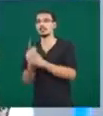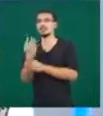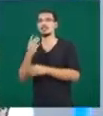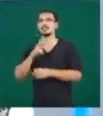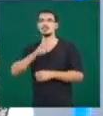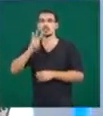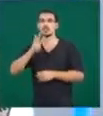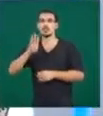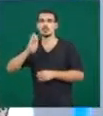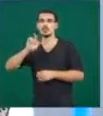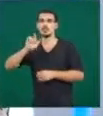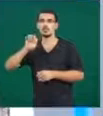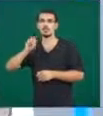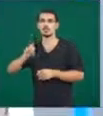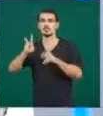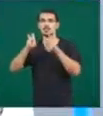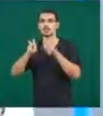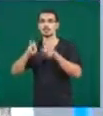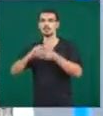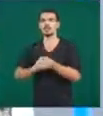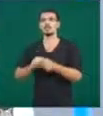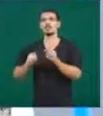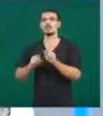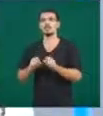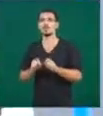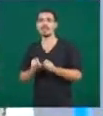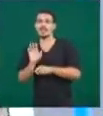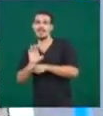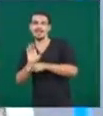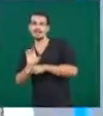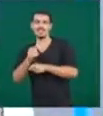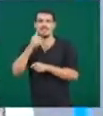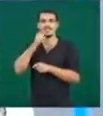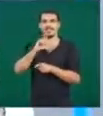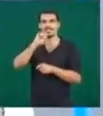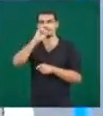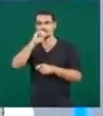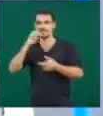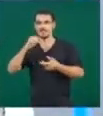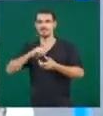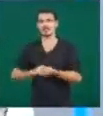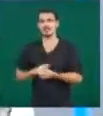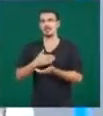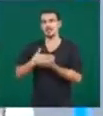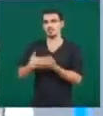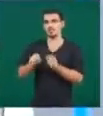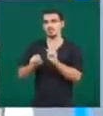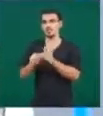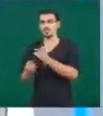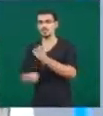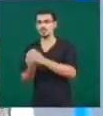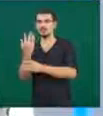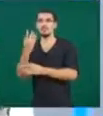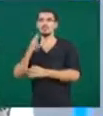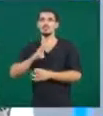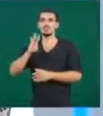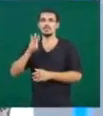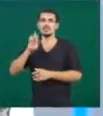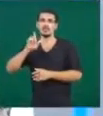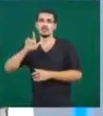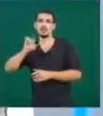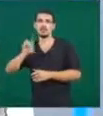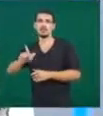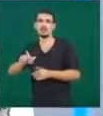chama Macetes de Mãe. Então, o empreendedorismo dela começa, né, a partir da formação da criação desse blog. Então, ela